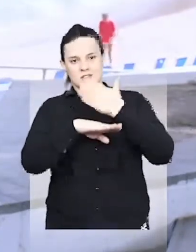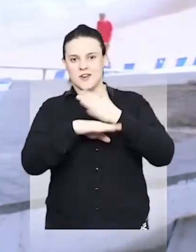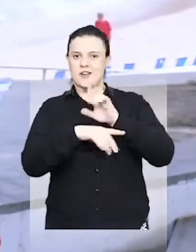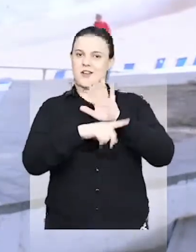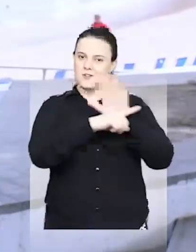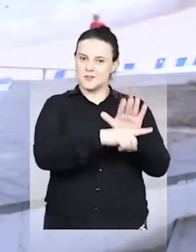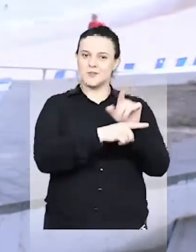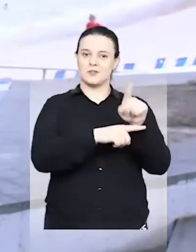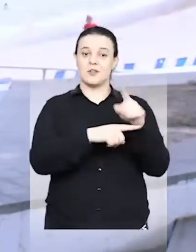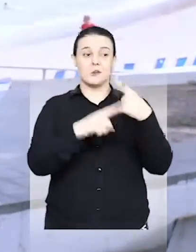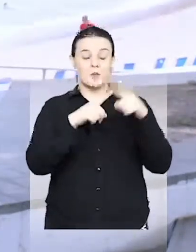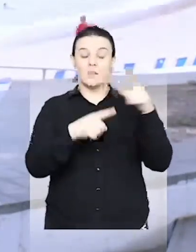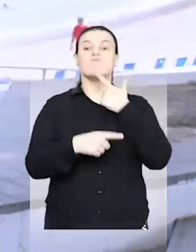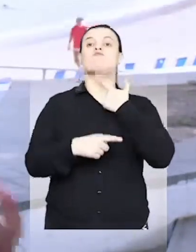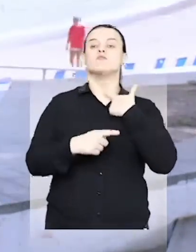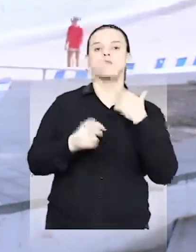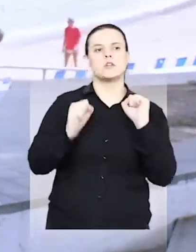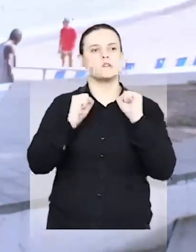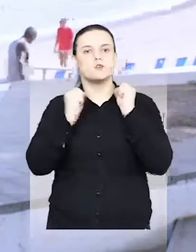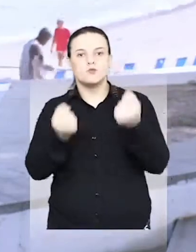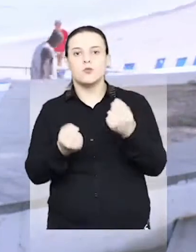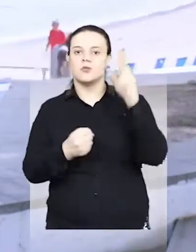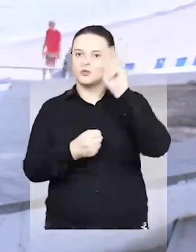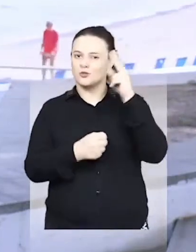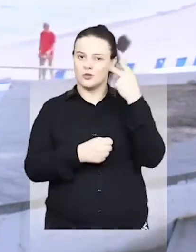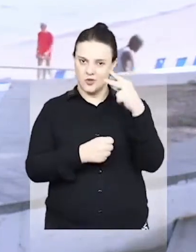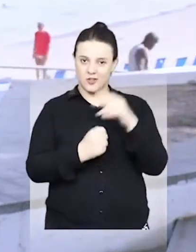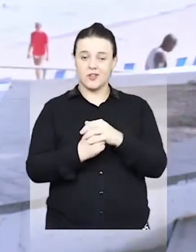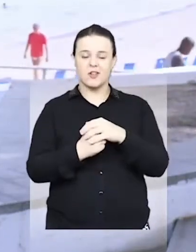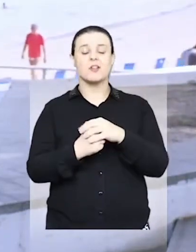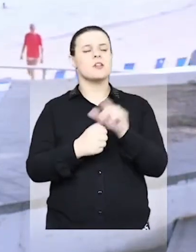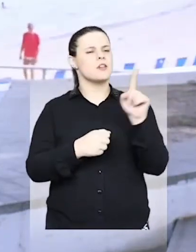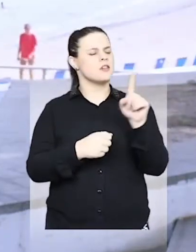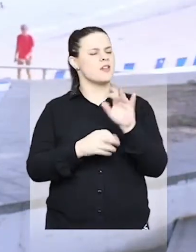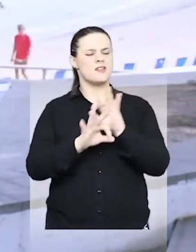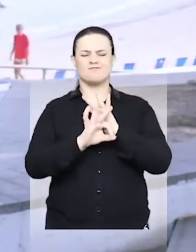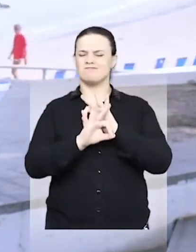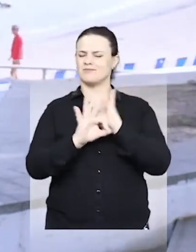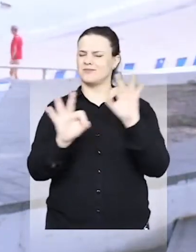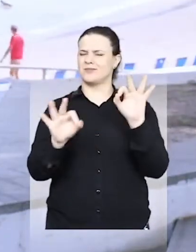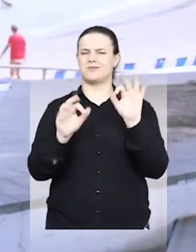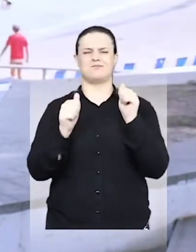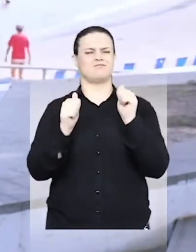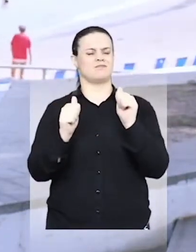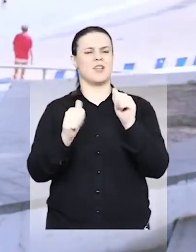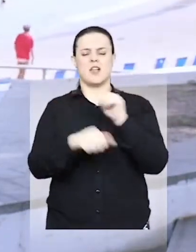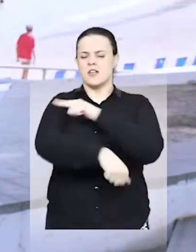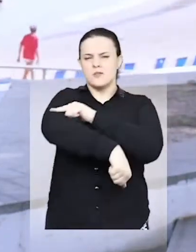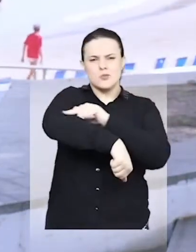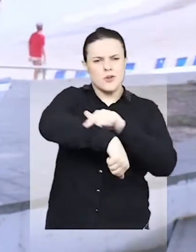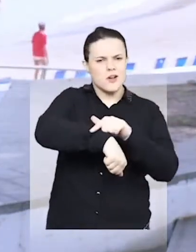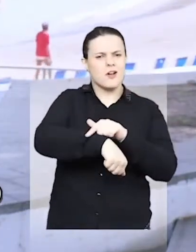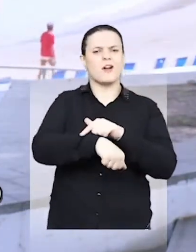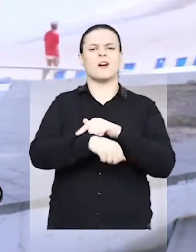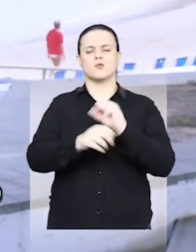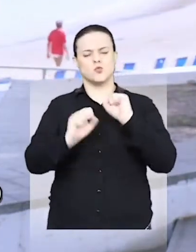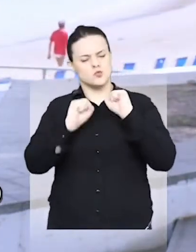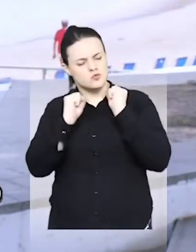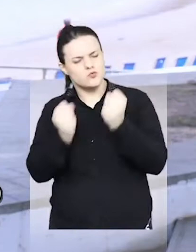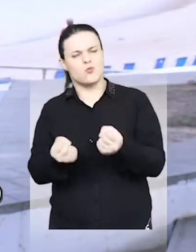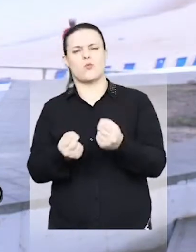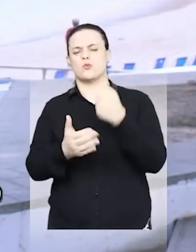prazer em treinar Felipe, pela vontade dele, pela história dele. E Felipe é um menino sensacional, um menino educado, um